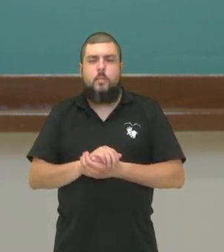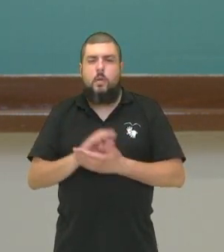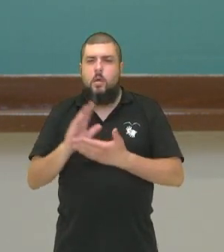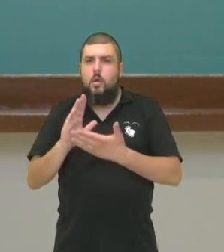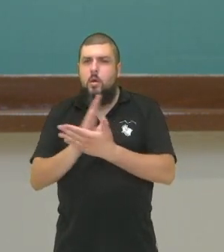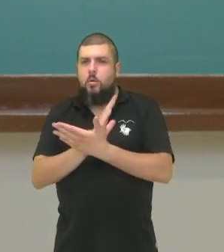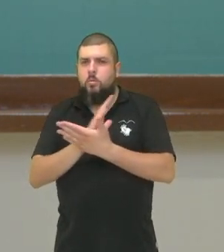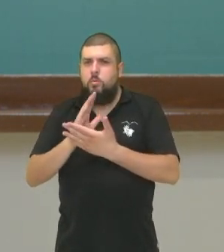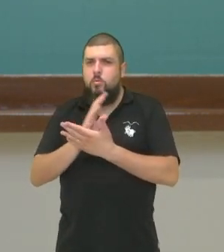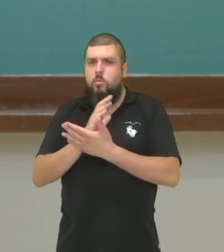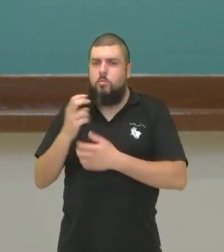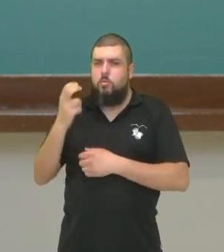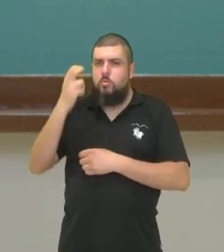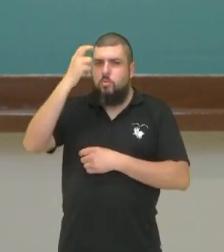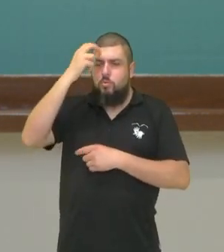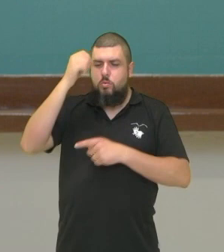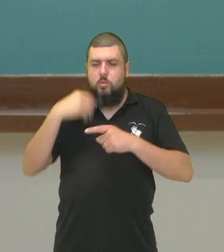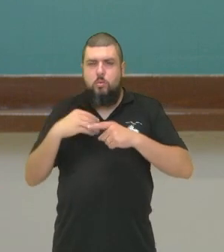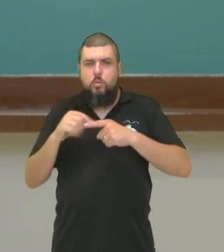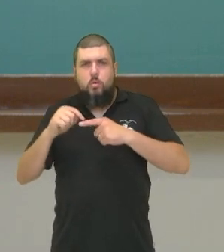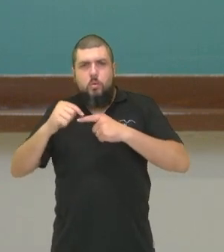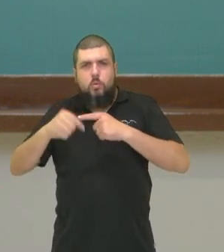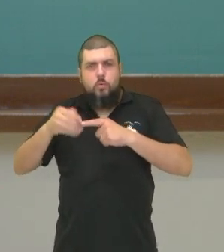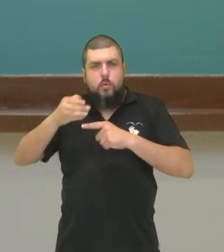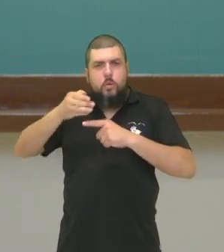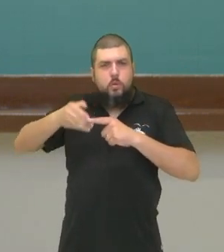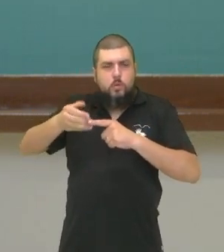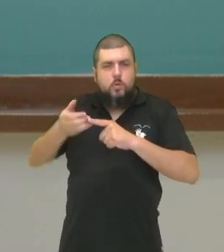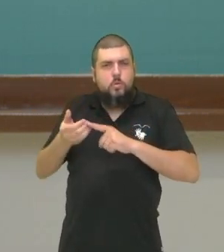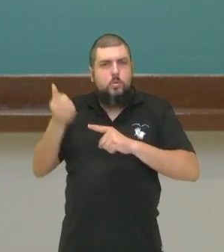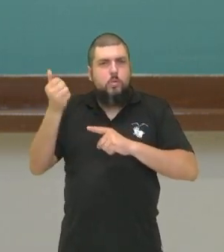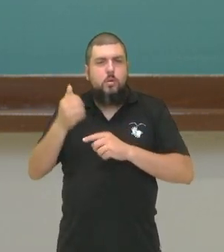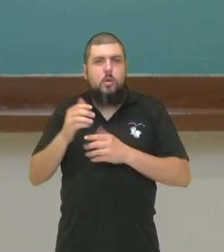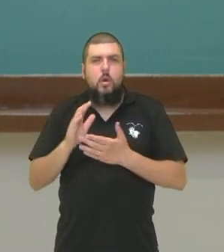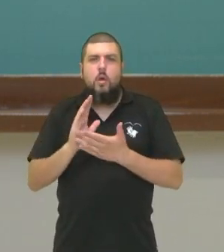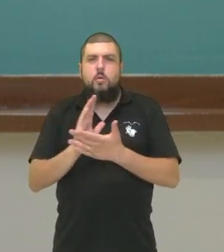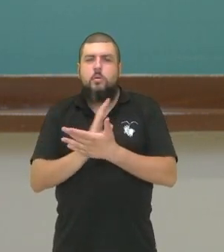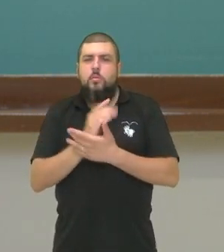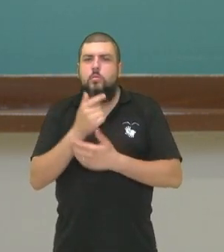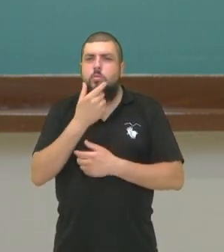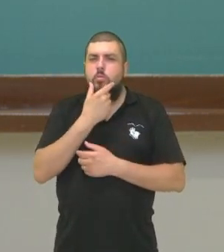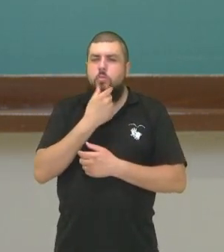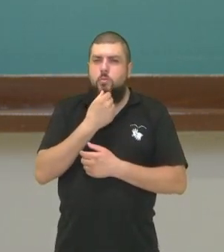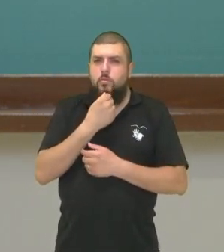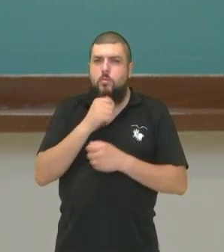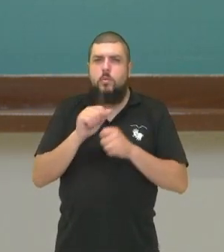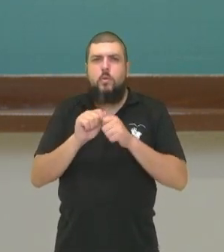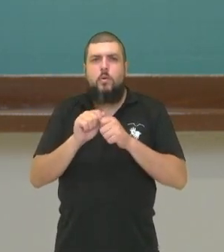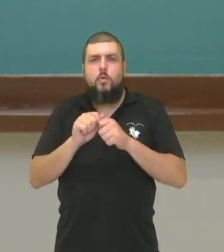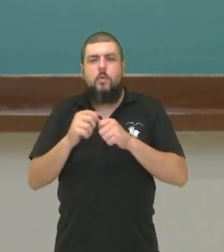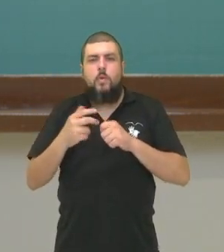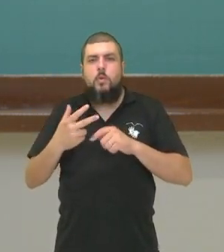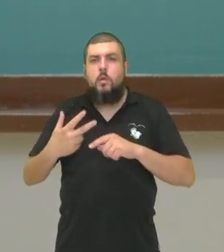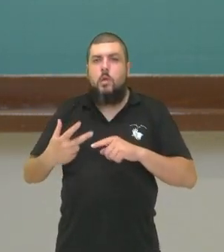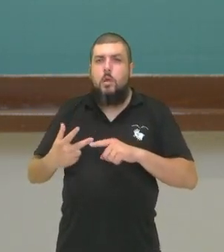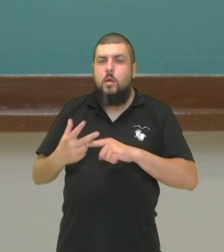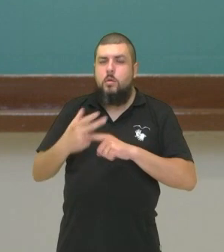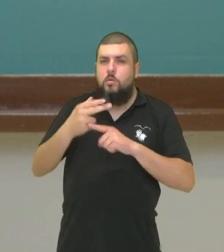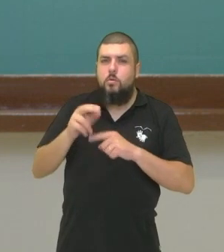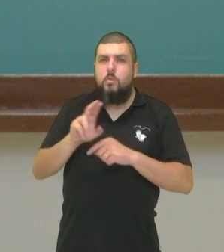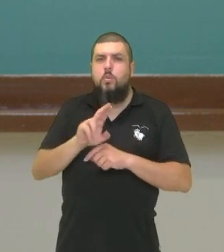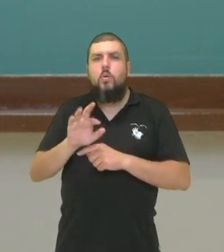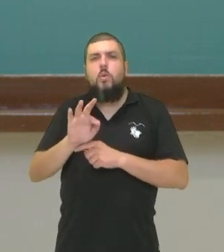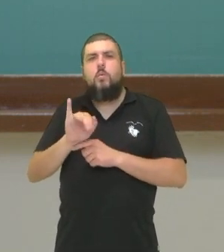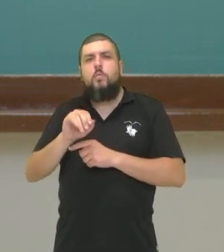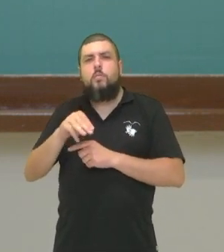retirada essa parte do prepúcio e alguns meninos fazem uma cirurgia chamada fimose, que é para